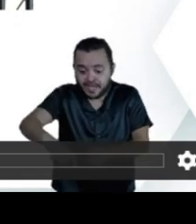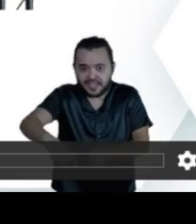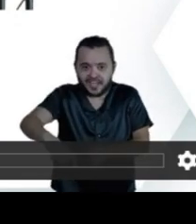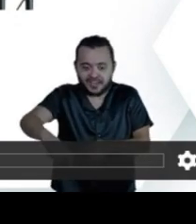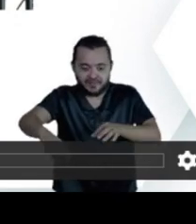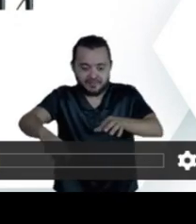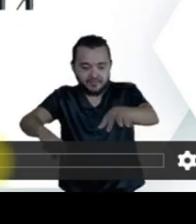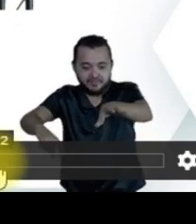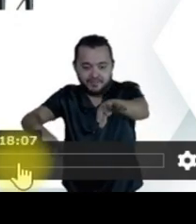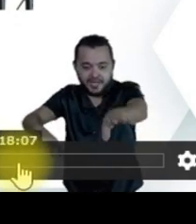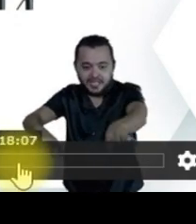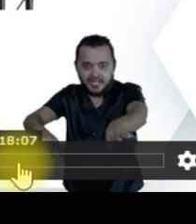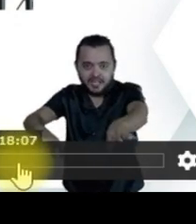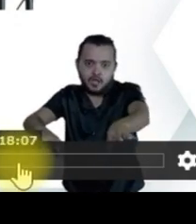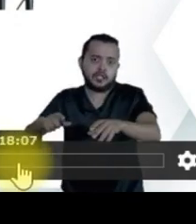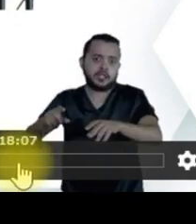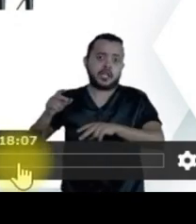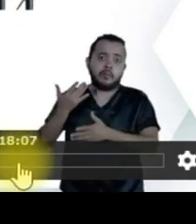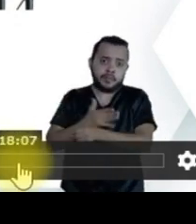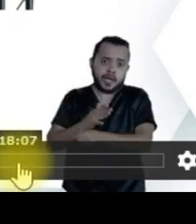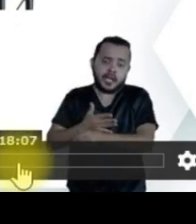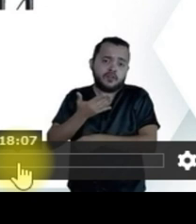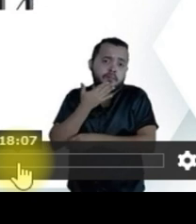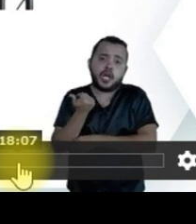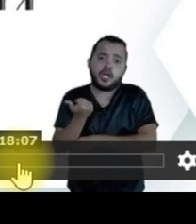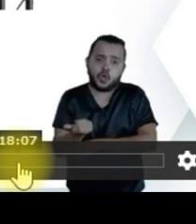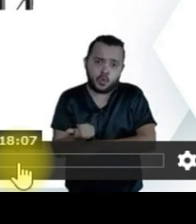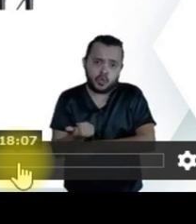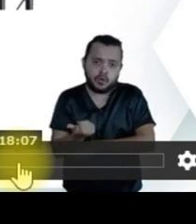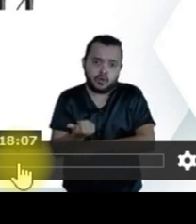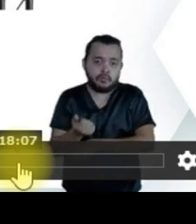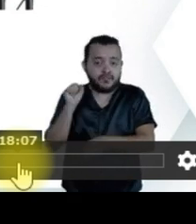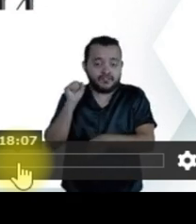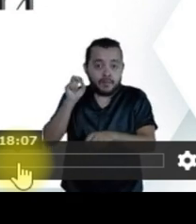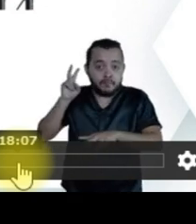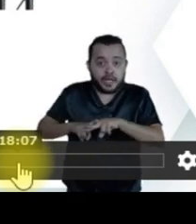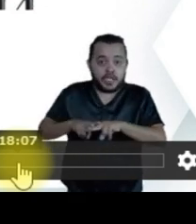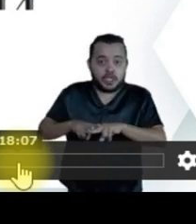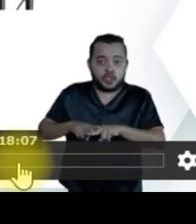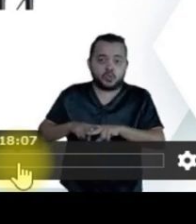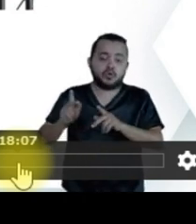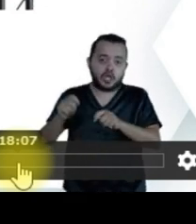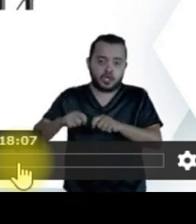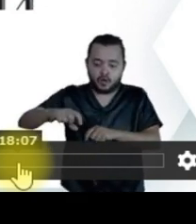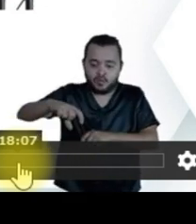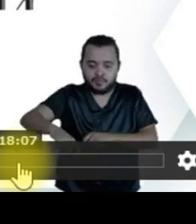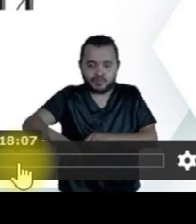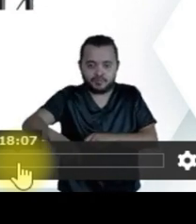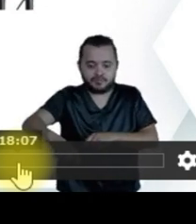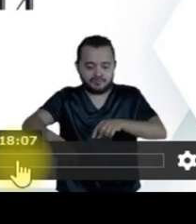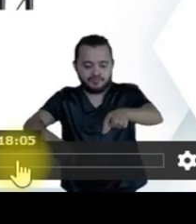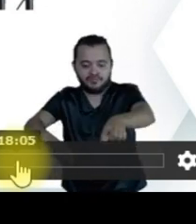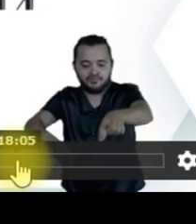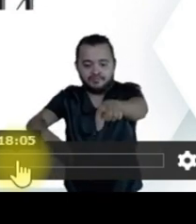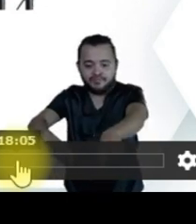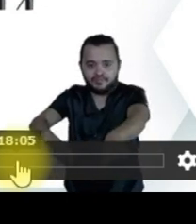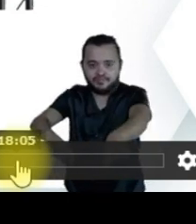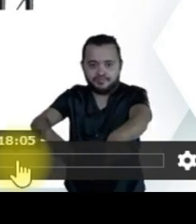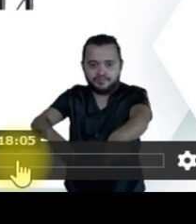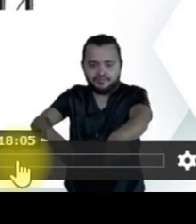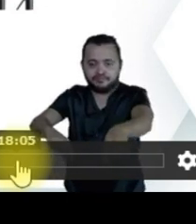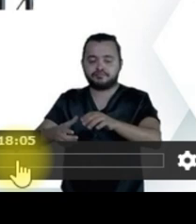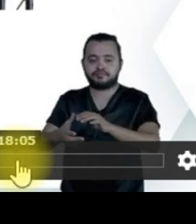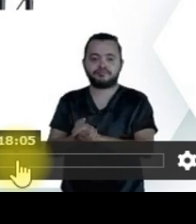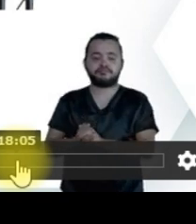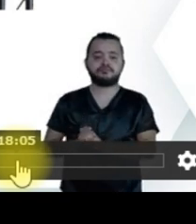quanto é que é esse curso ele falou para mim pouco lavar que o curso tá 97 reais numa promoção quando eu comprei comprei mais